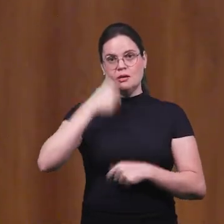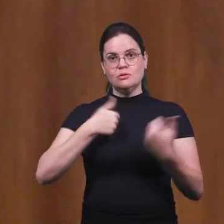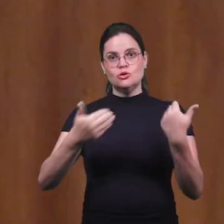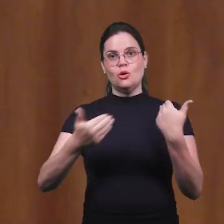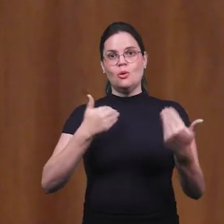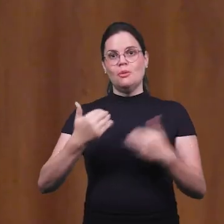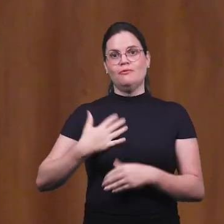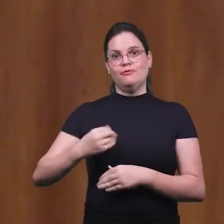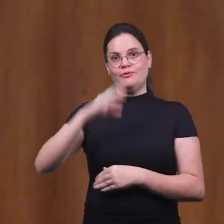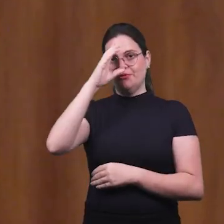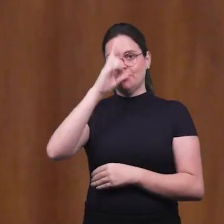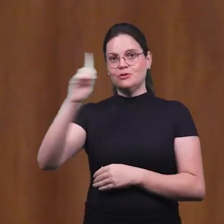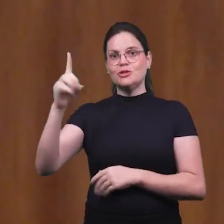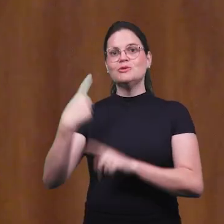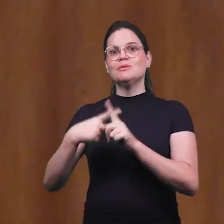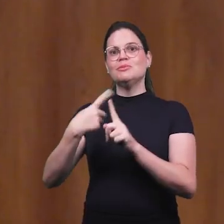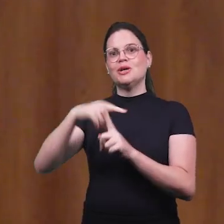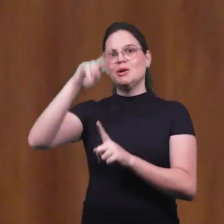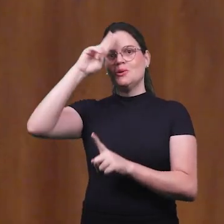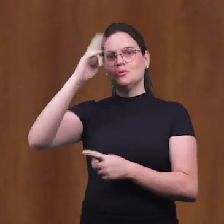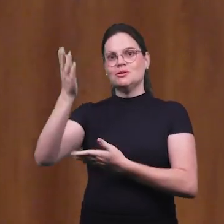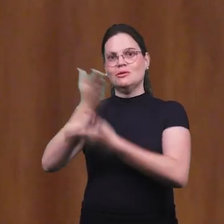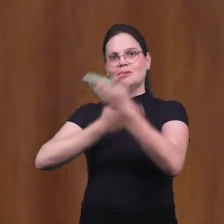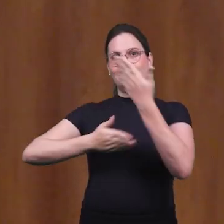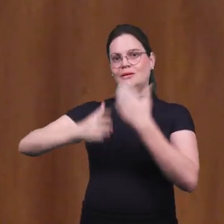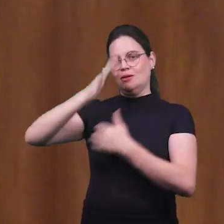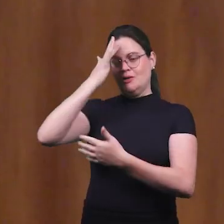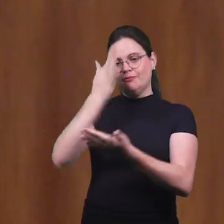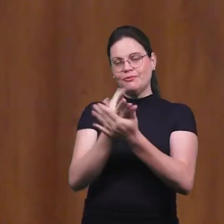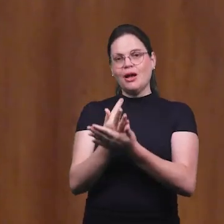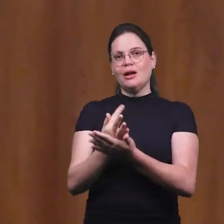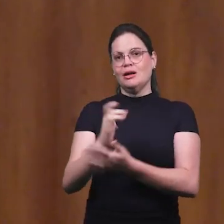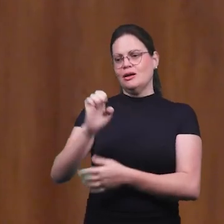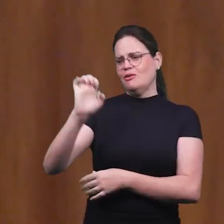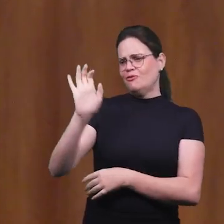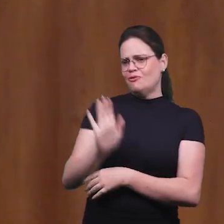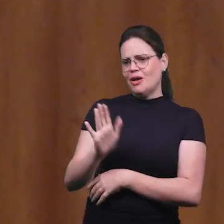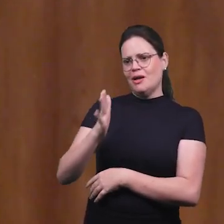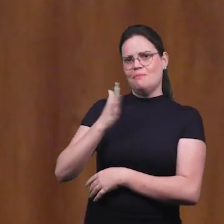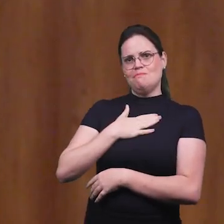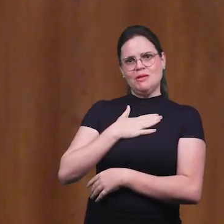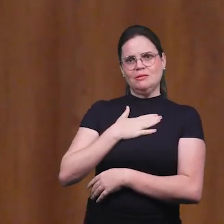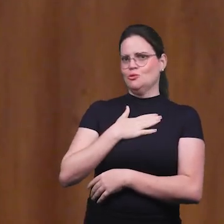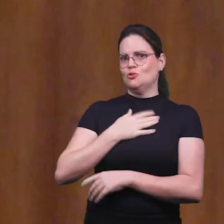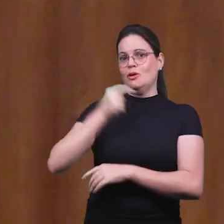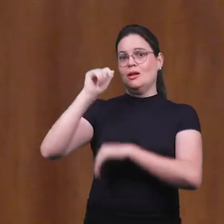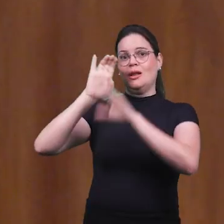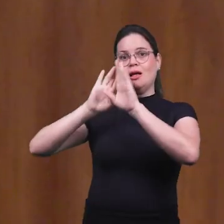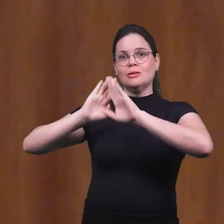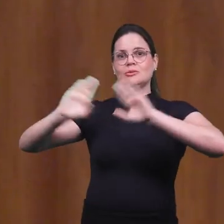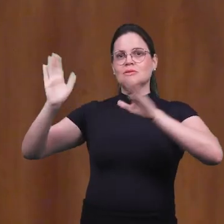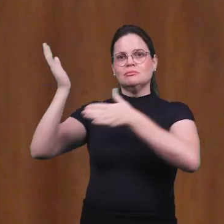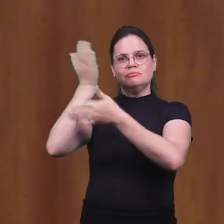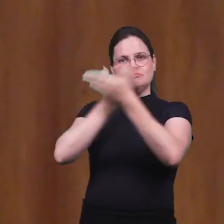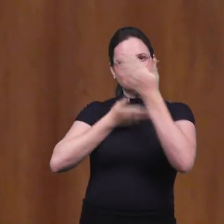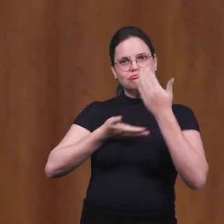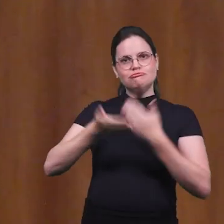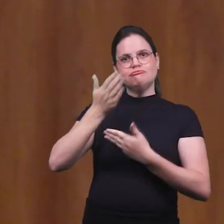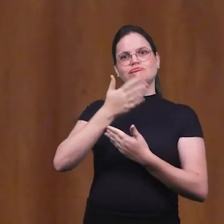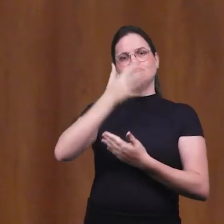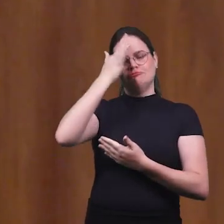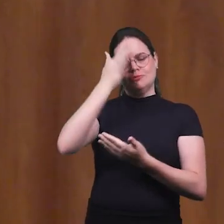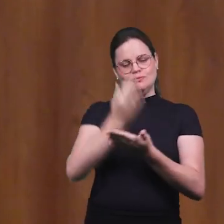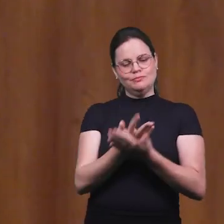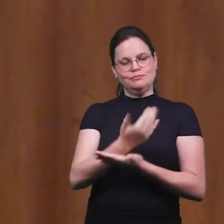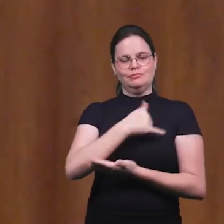Senhor estabeleceu em nós. É uma fé que não vem de nós, mas que vem da eternidade de Deus, né? Então, não foi por uma